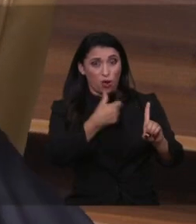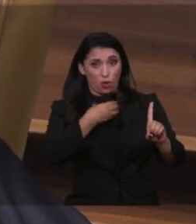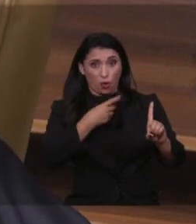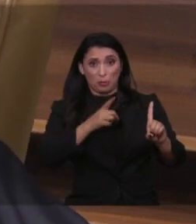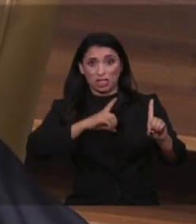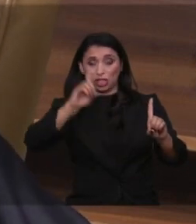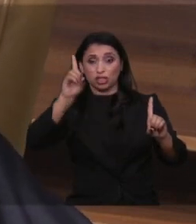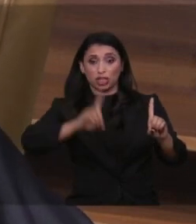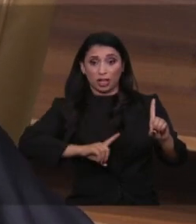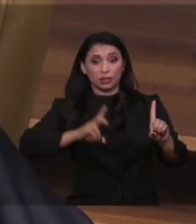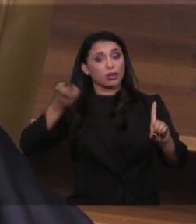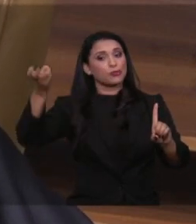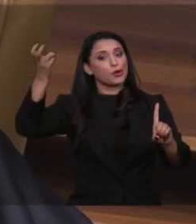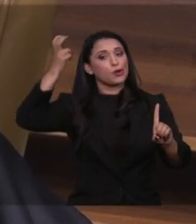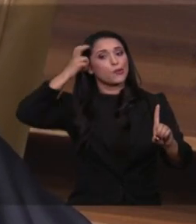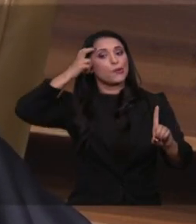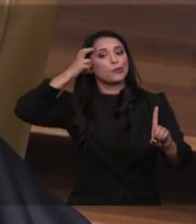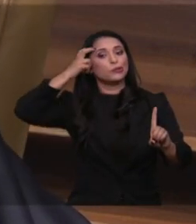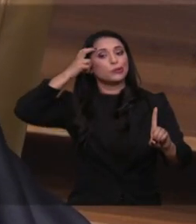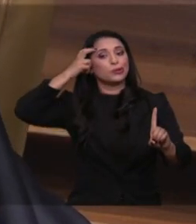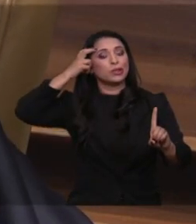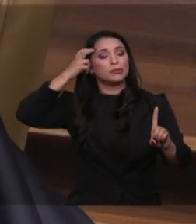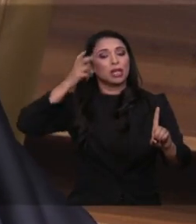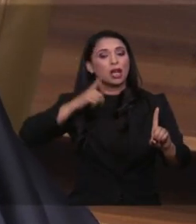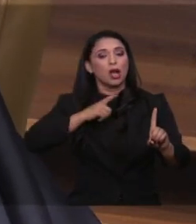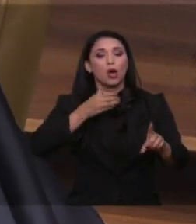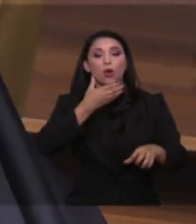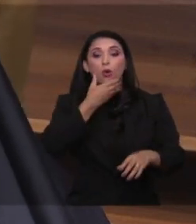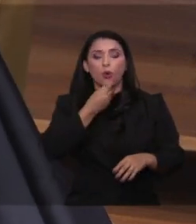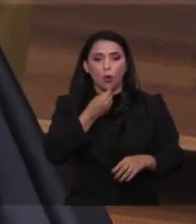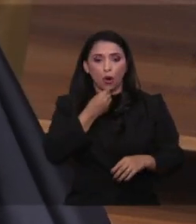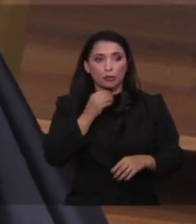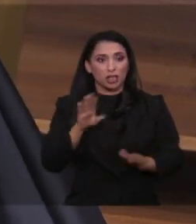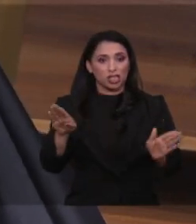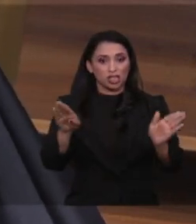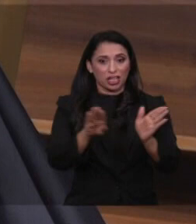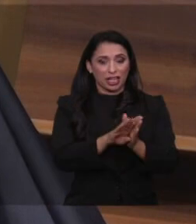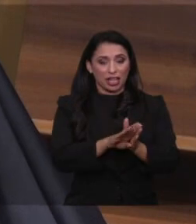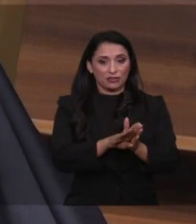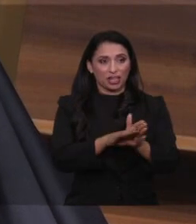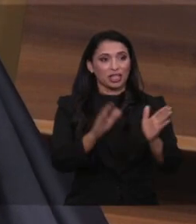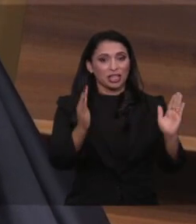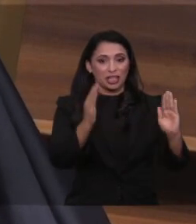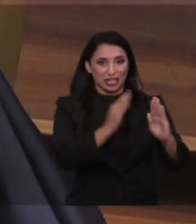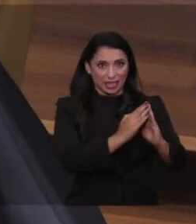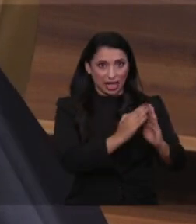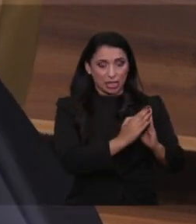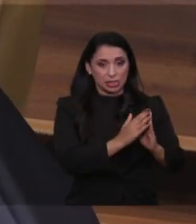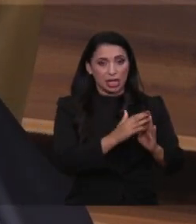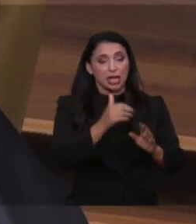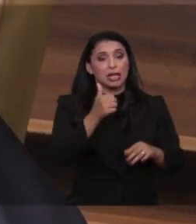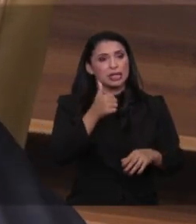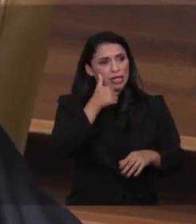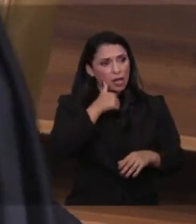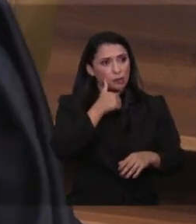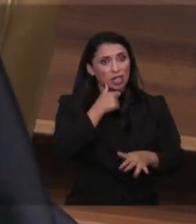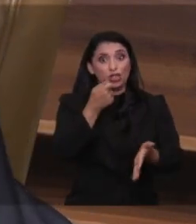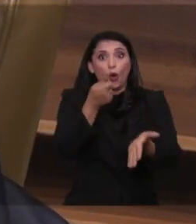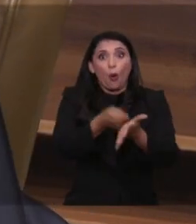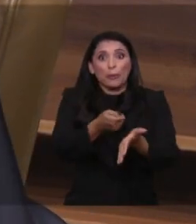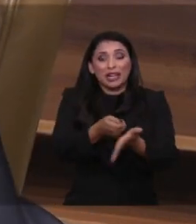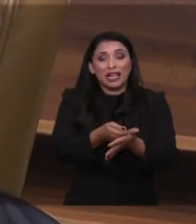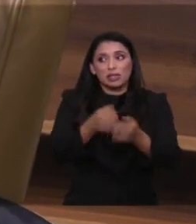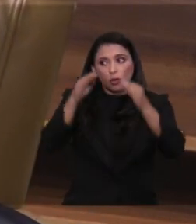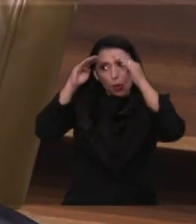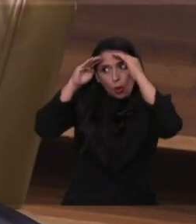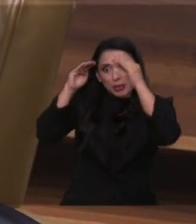vista cultural, chegar em casa e ela tinha que satisfazer o débito conjugal que ela tinha para com o seu,